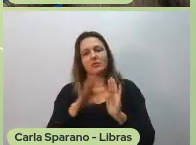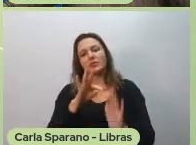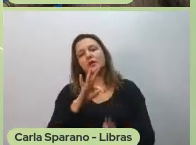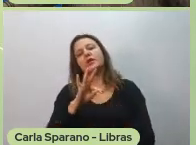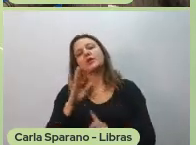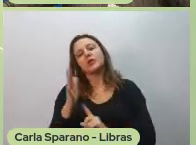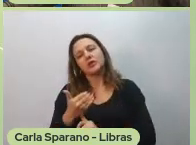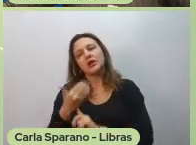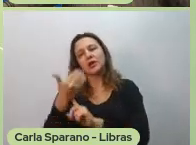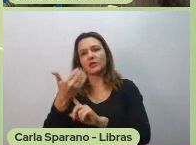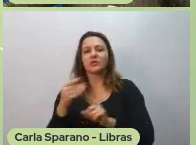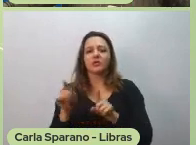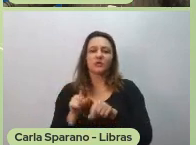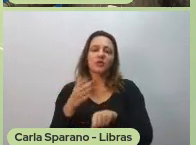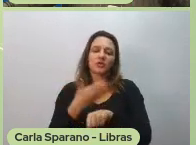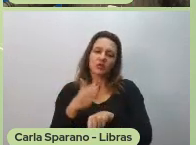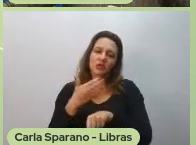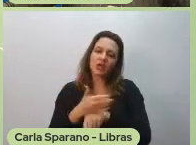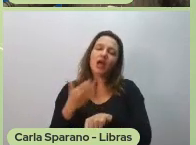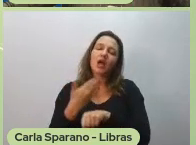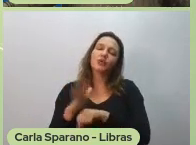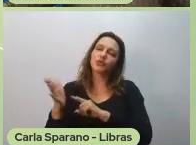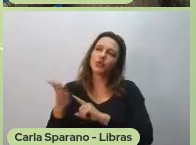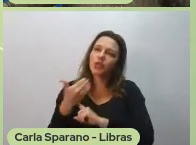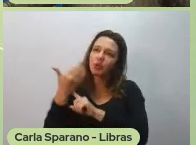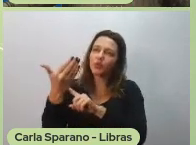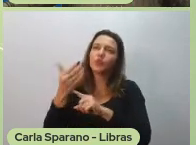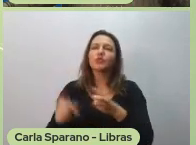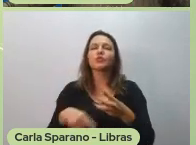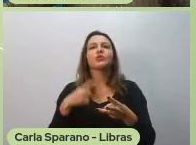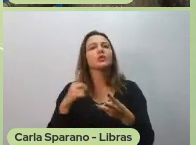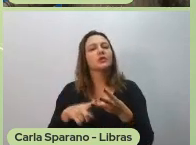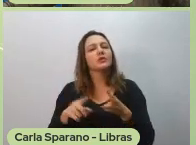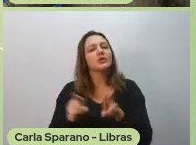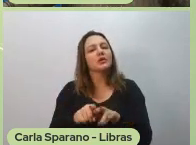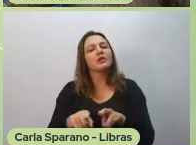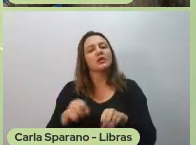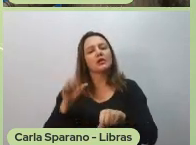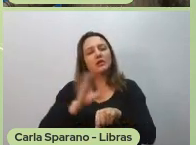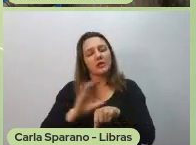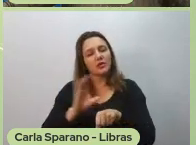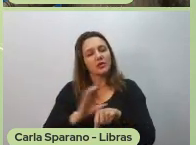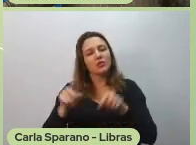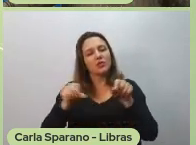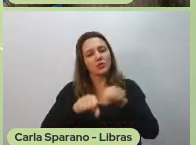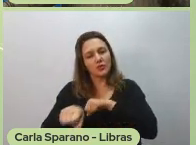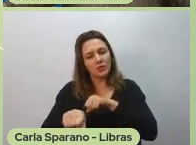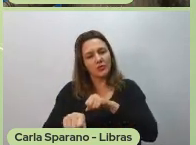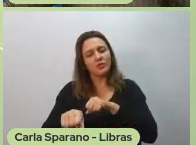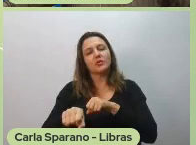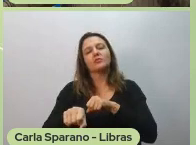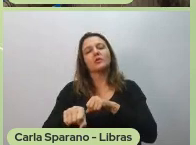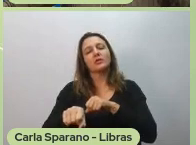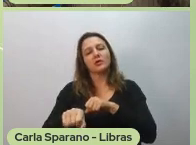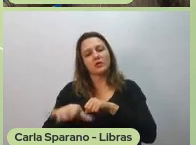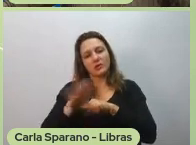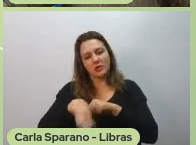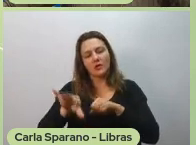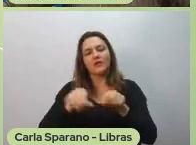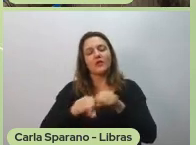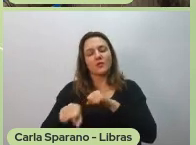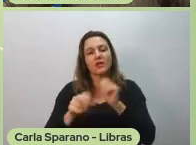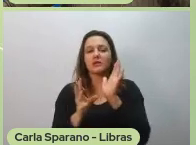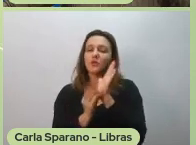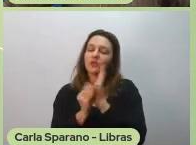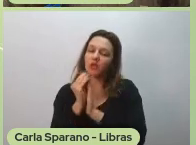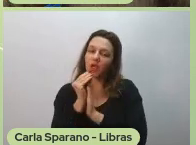tem programa de estágio tech, a gente tem programa de capacitação em formação de dados, a gente está